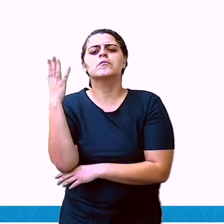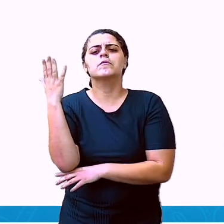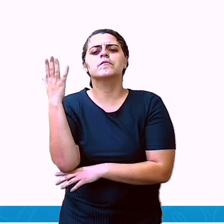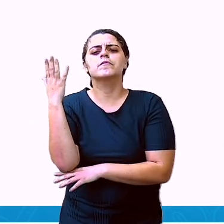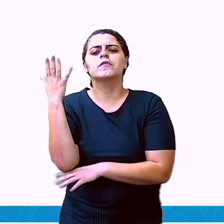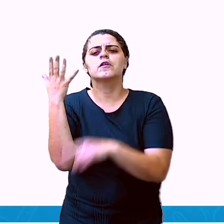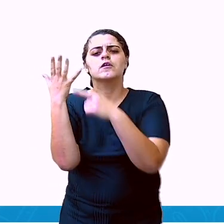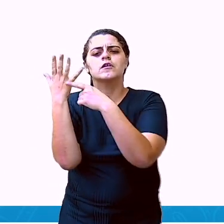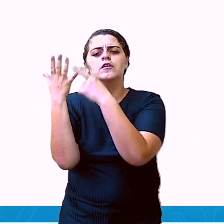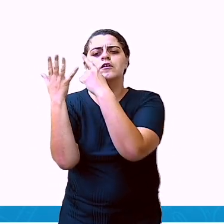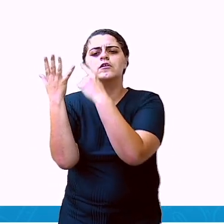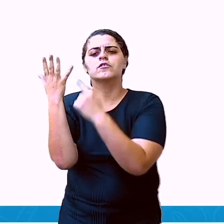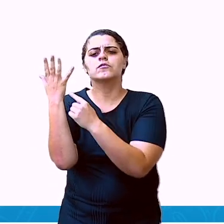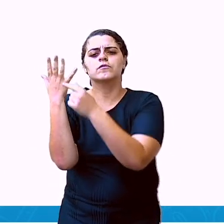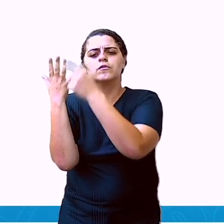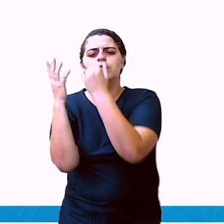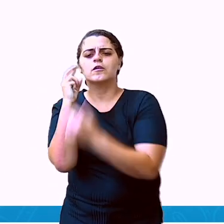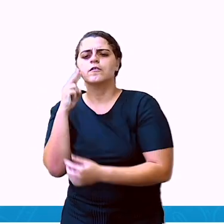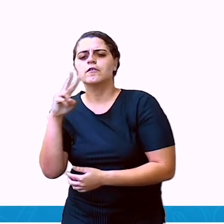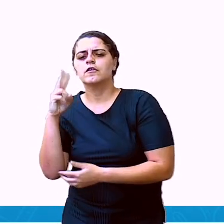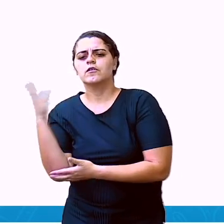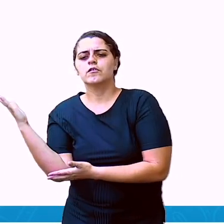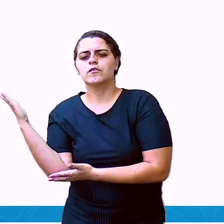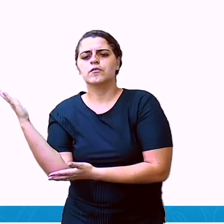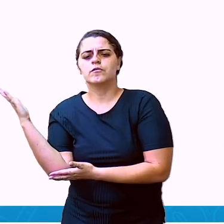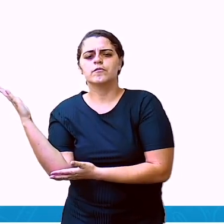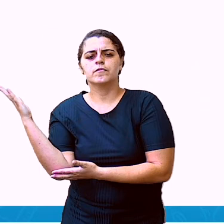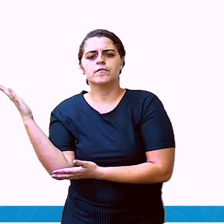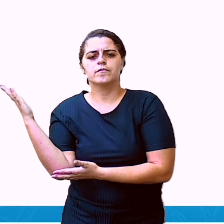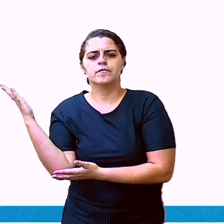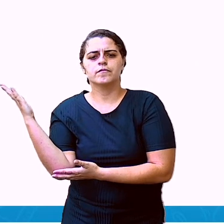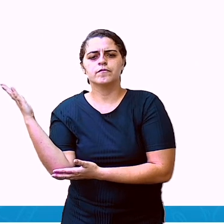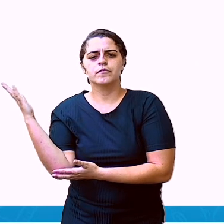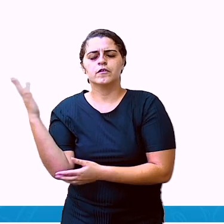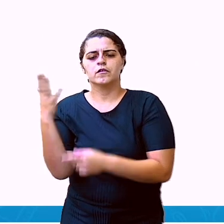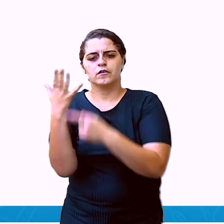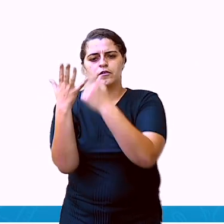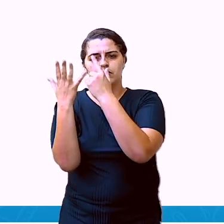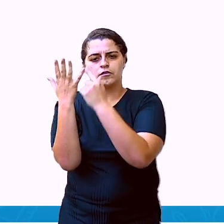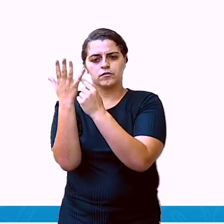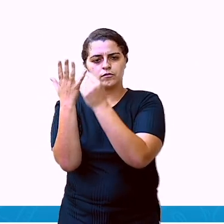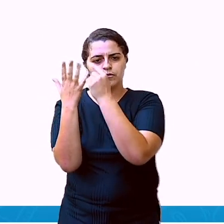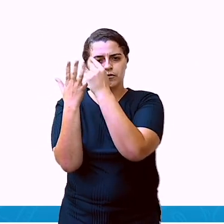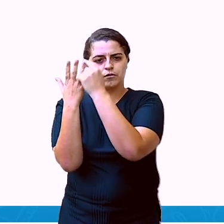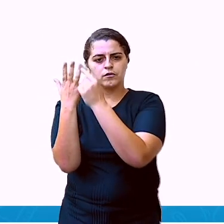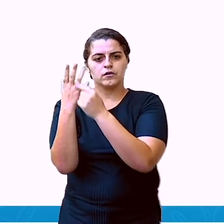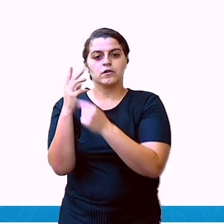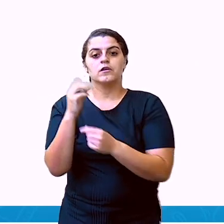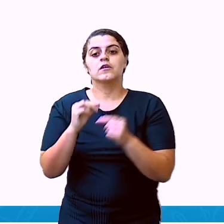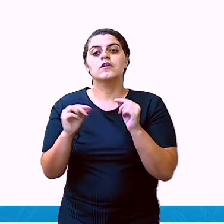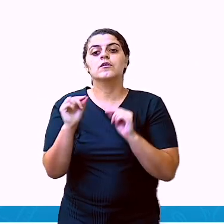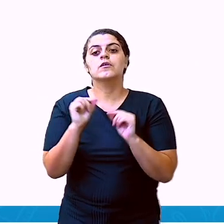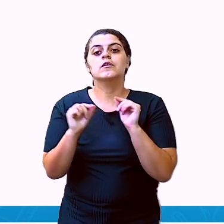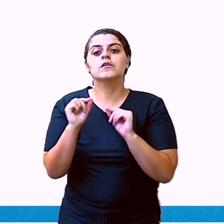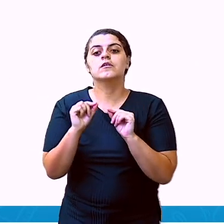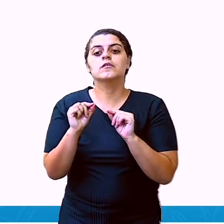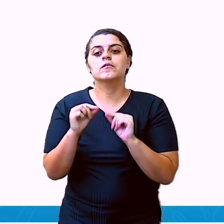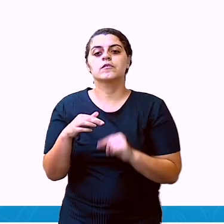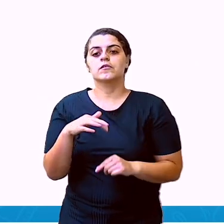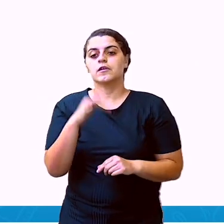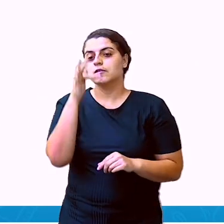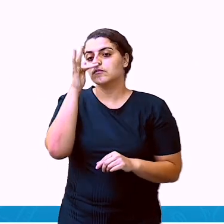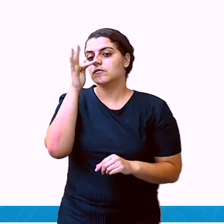Essas são as folhas de uma árvore. Observe. As folhas são órgãos das